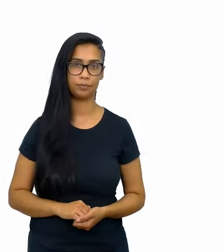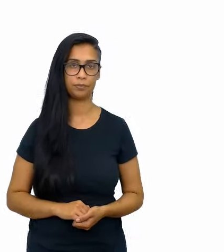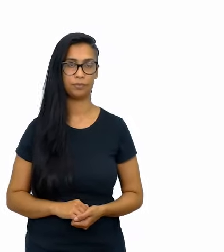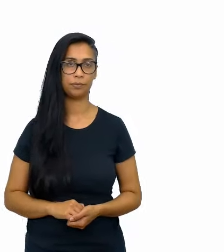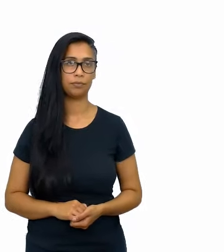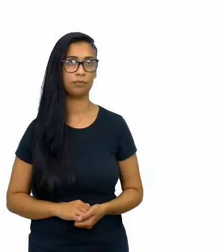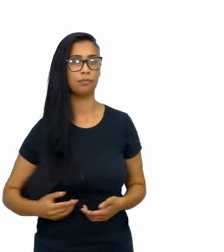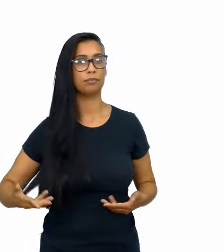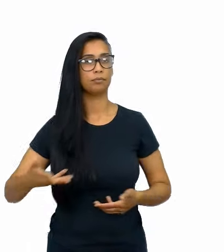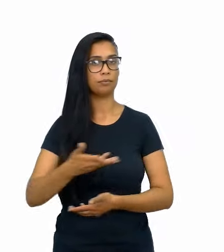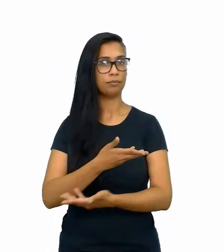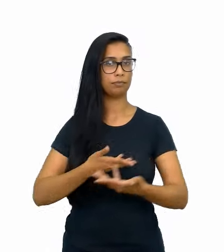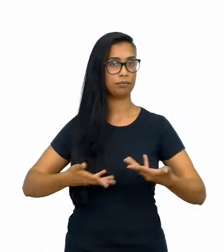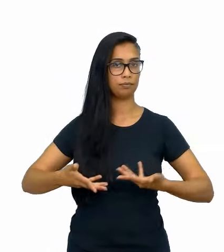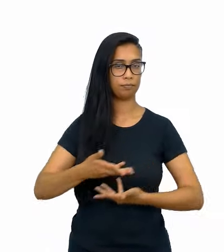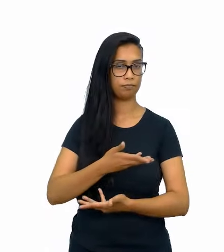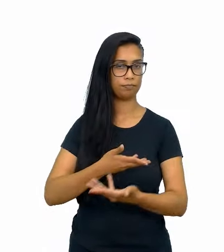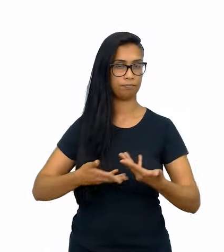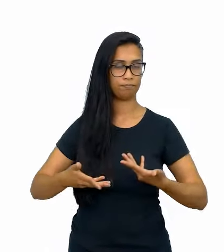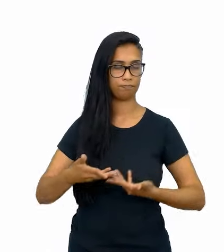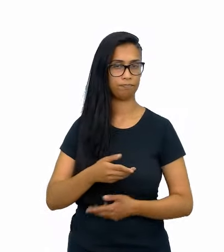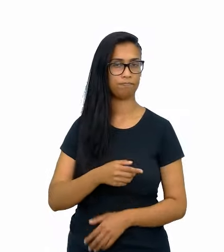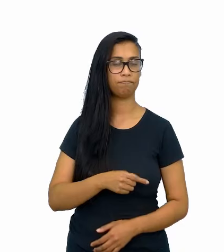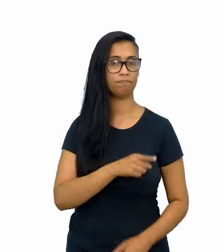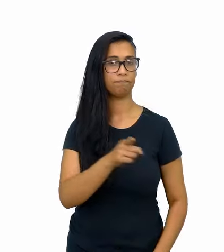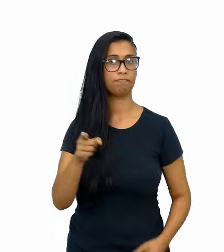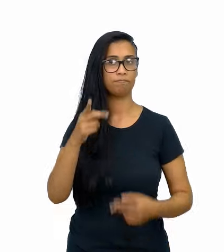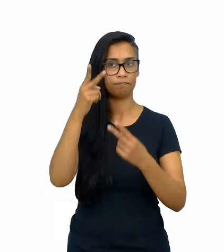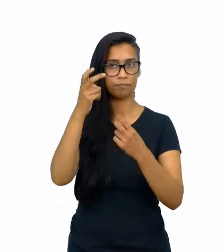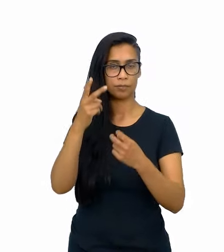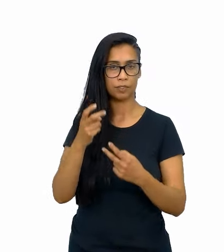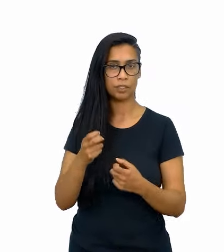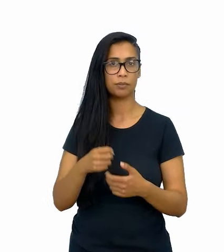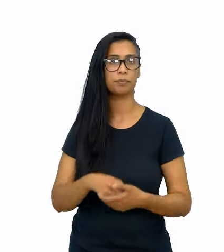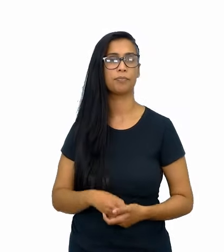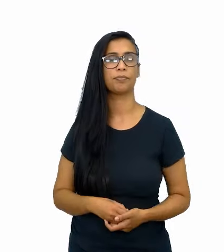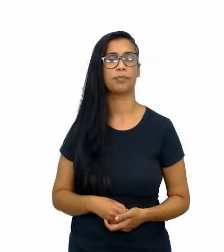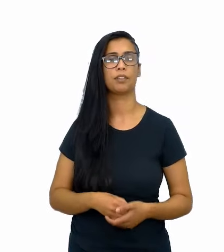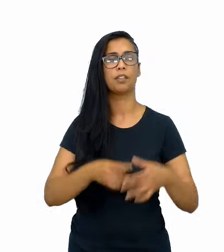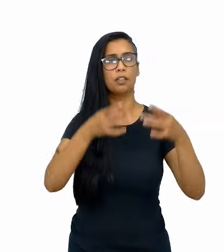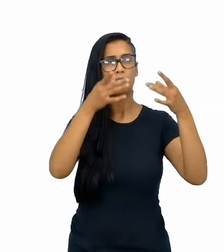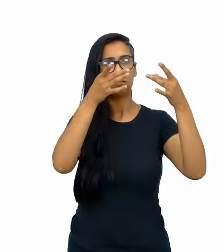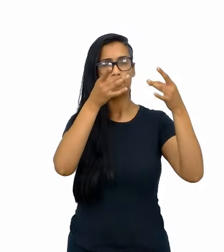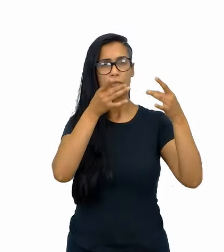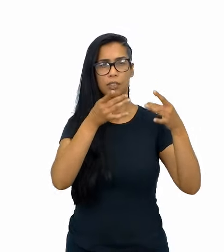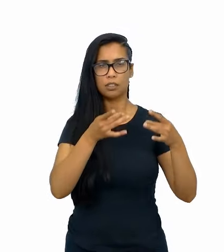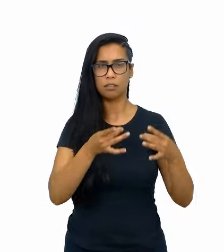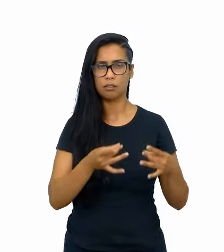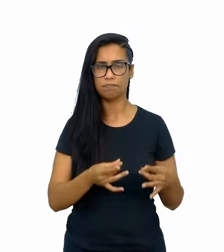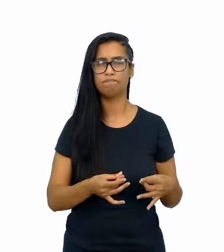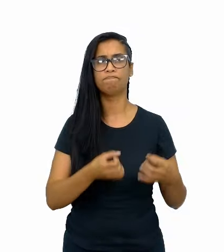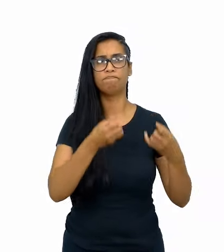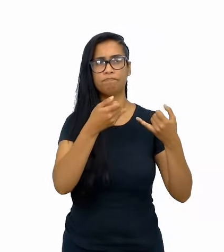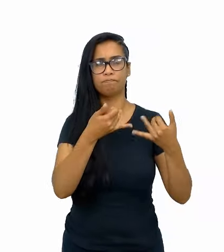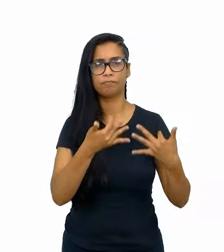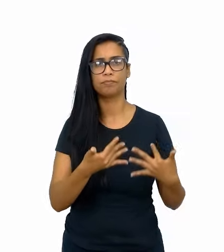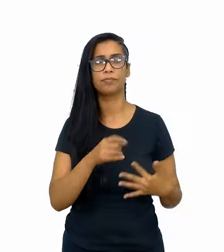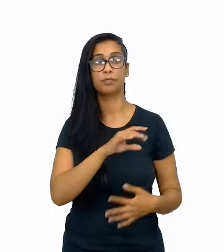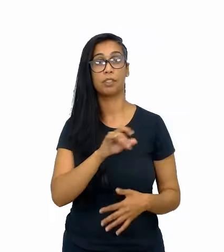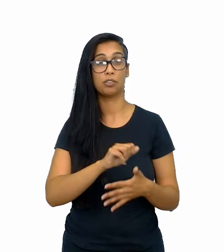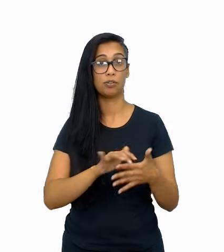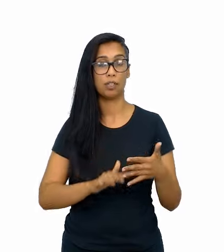anotaram, ok? Então, considerando a descrição das aulas, a descrição das atividades,